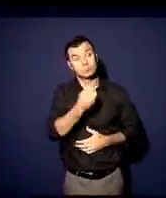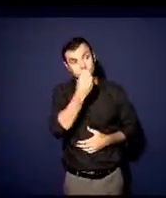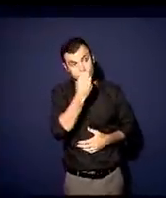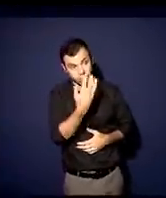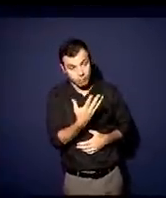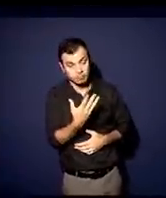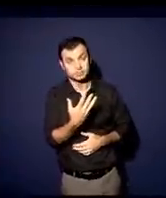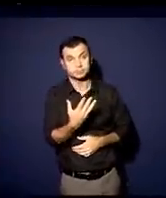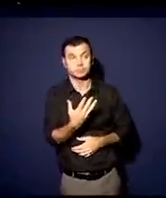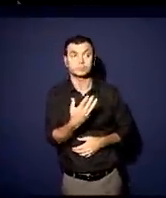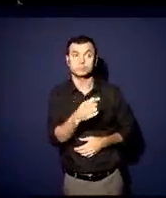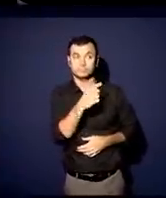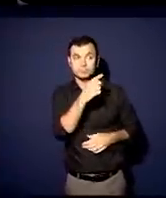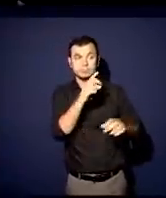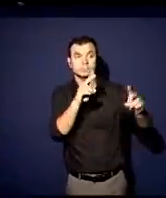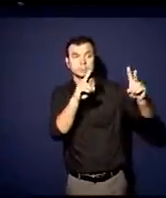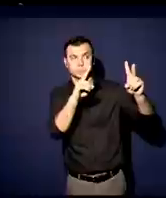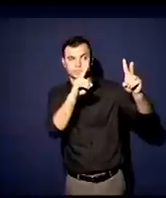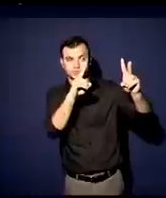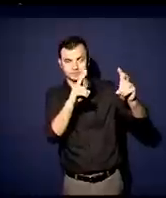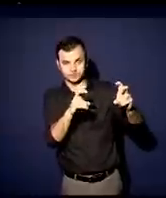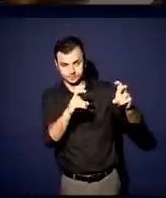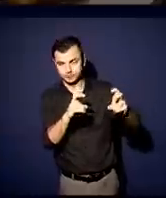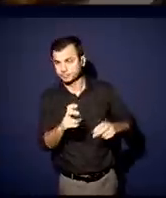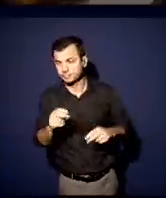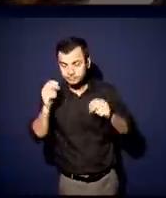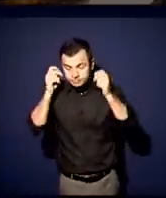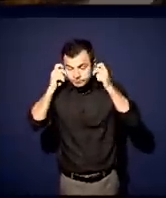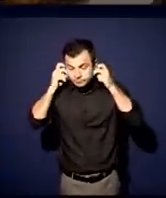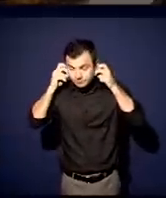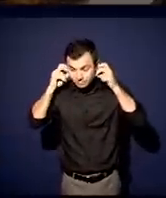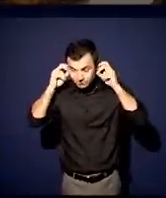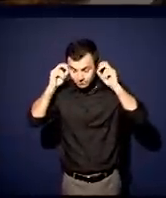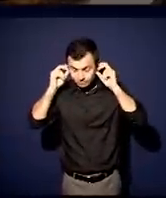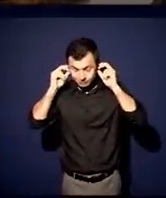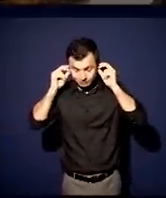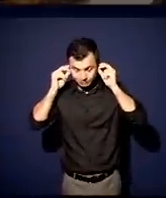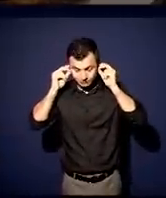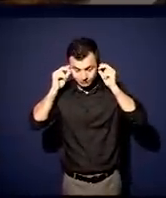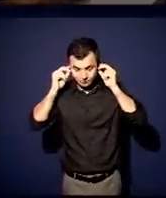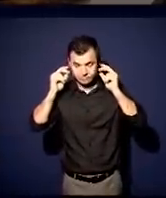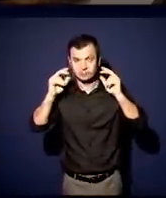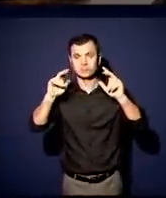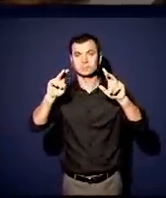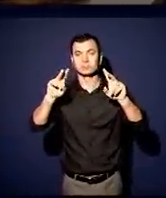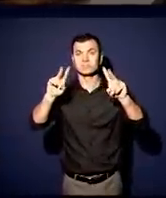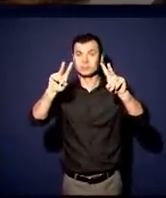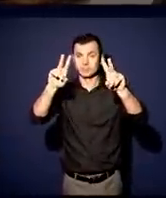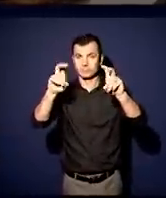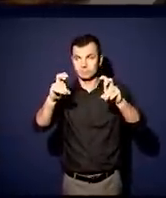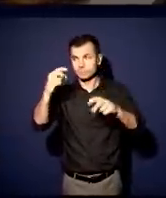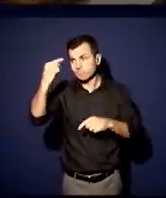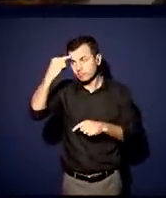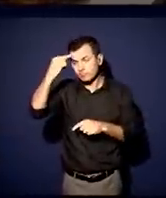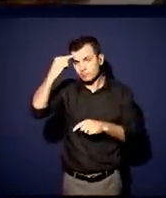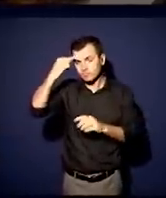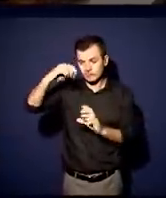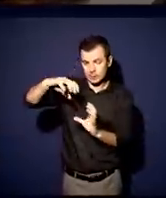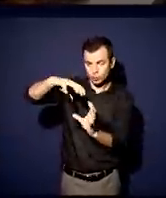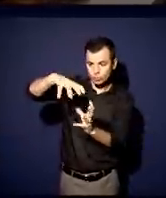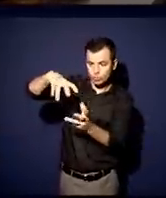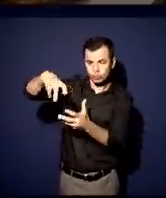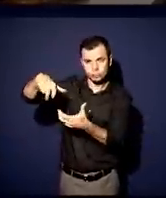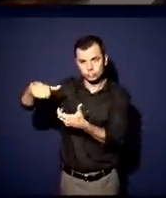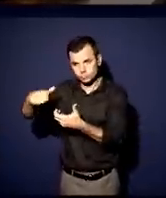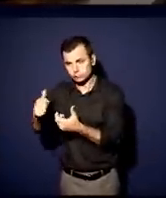em seguida esse assunto do quantitative tightening, porque eu acho que esse é um dos grandes temas para quem olha mercado global, principalmente a